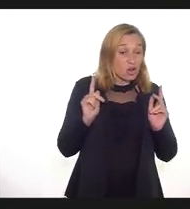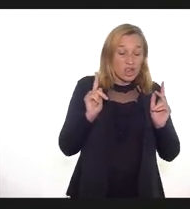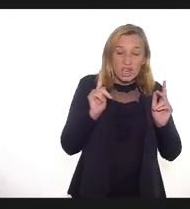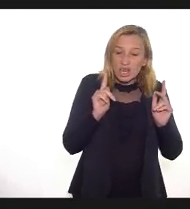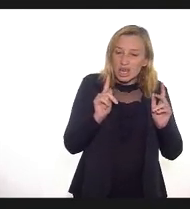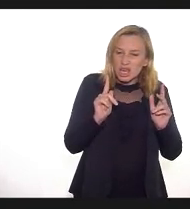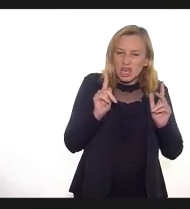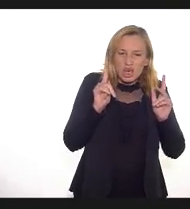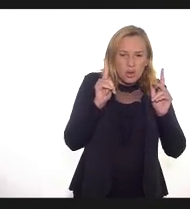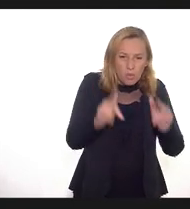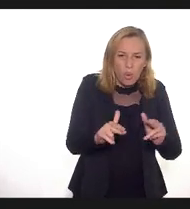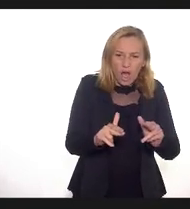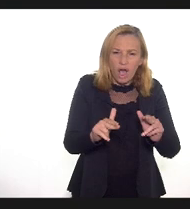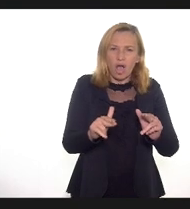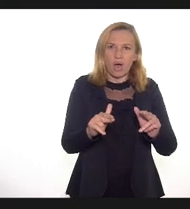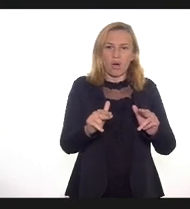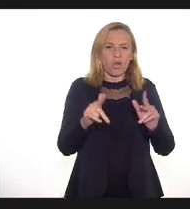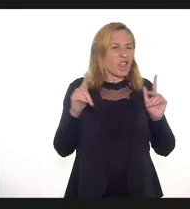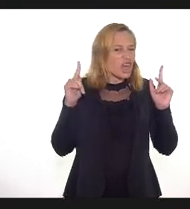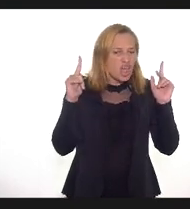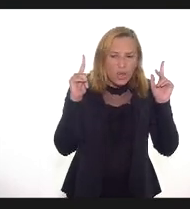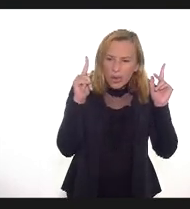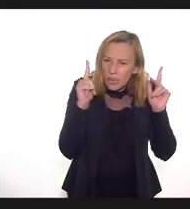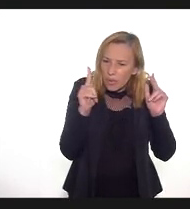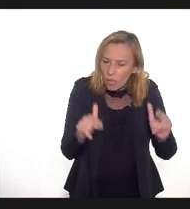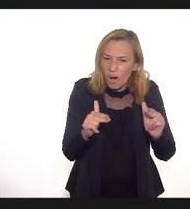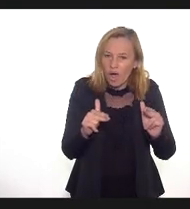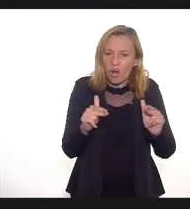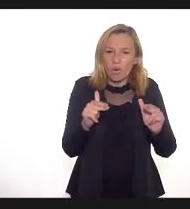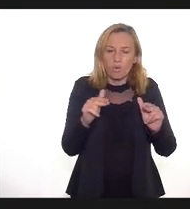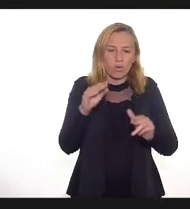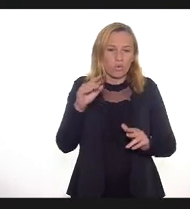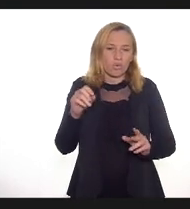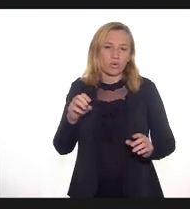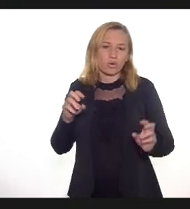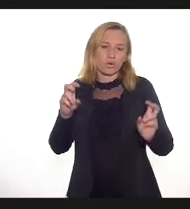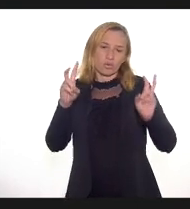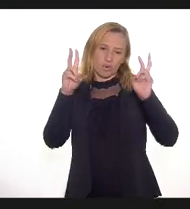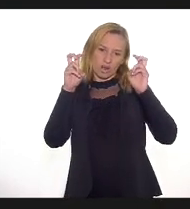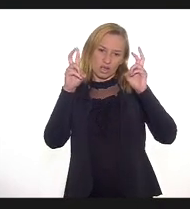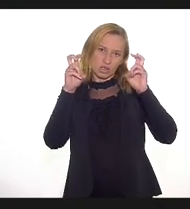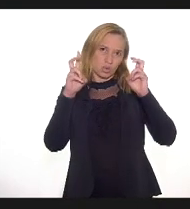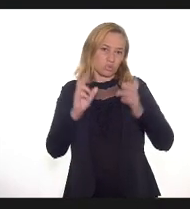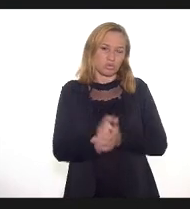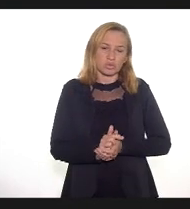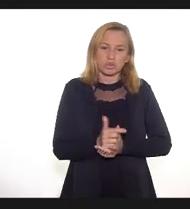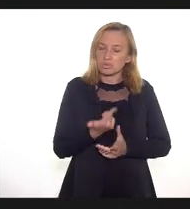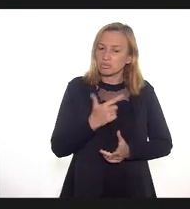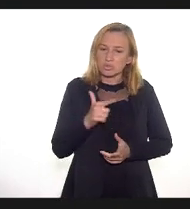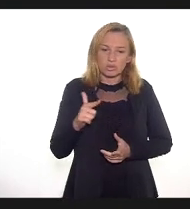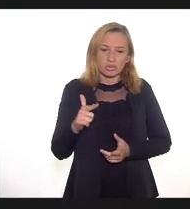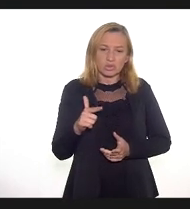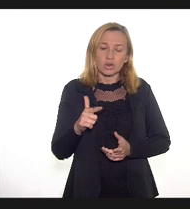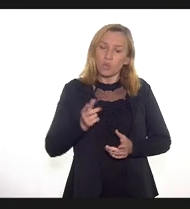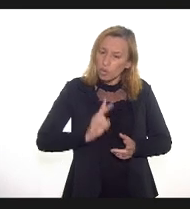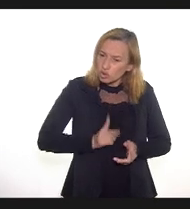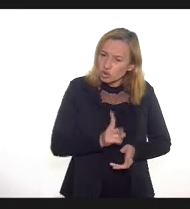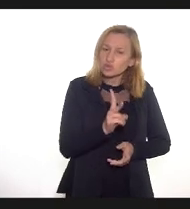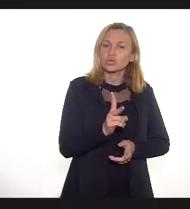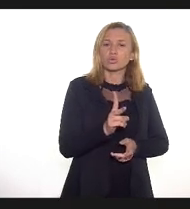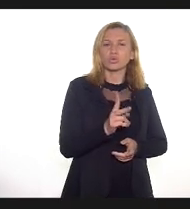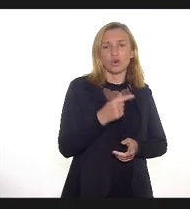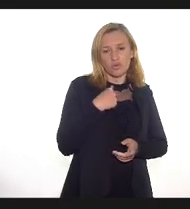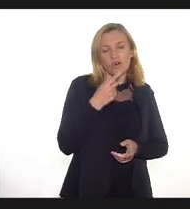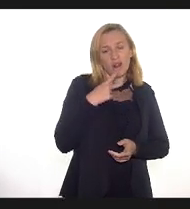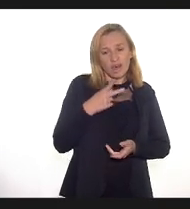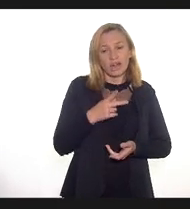mesma essência, a mesma fundamentação, o mesmo fundamento. Eu mantenho o que eu disse.